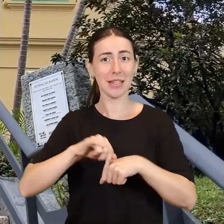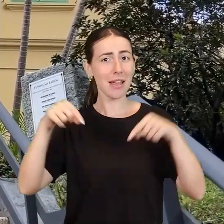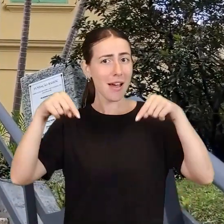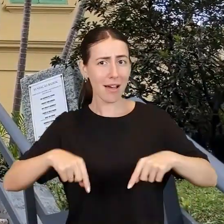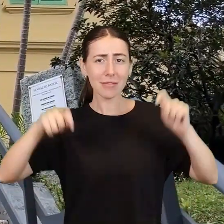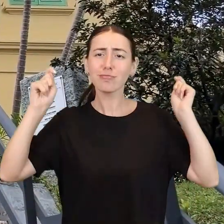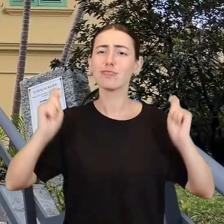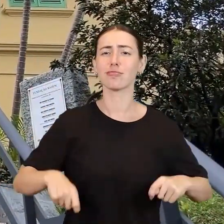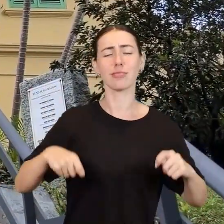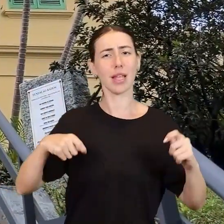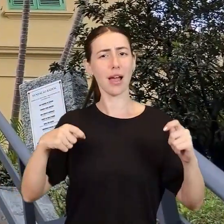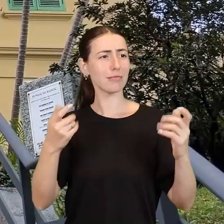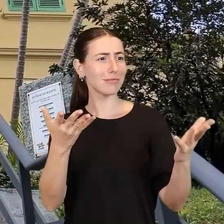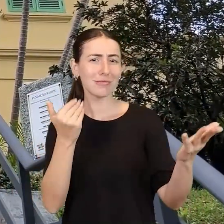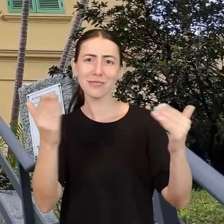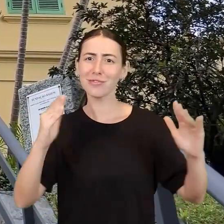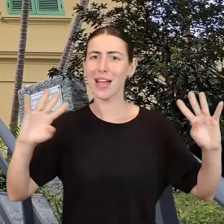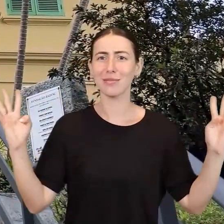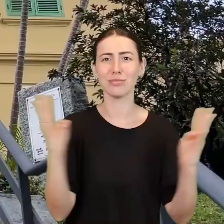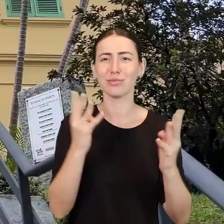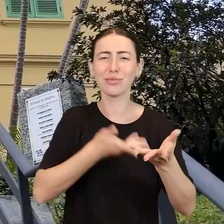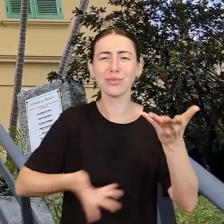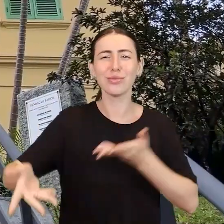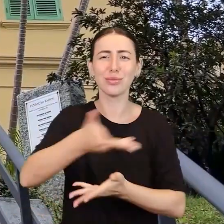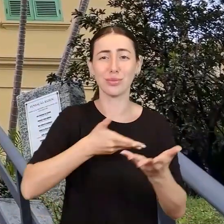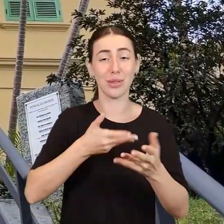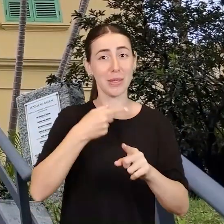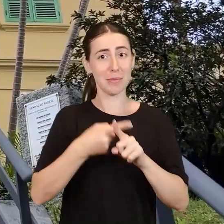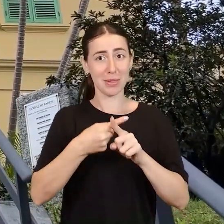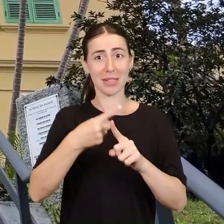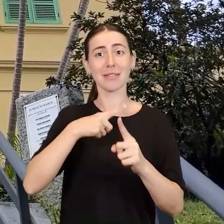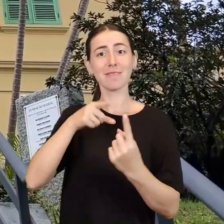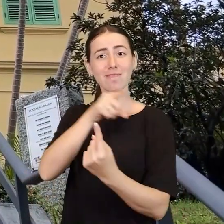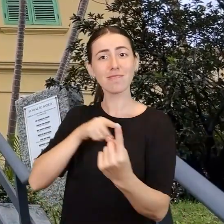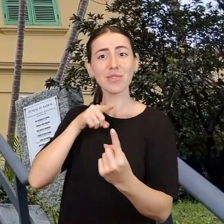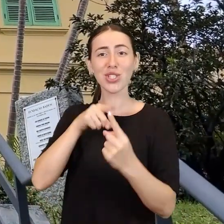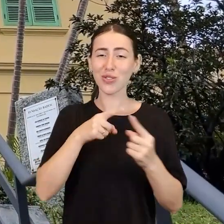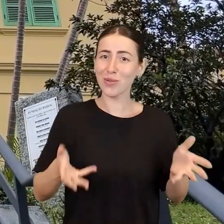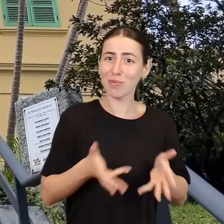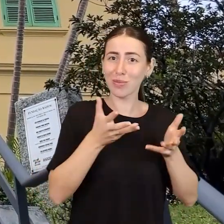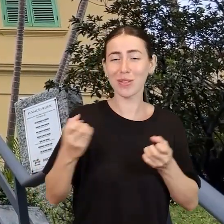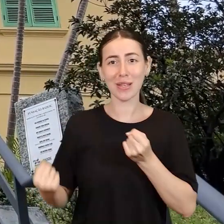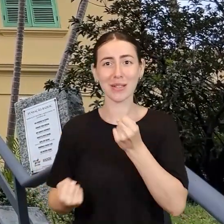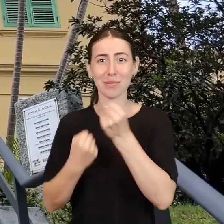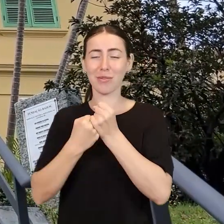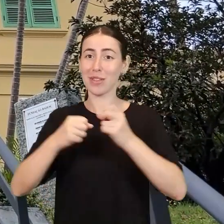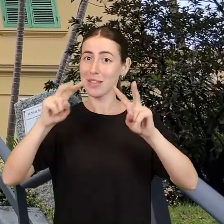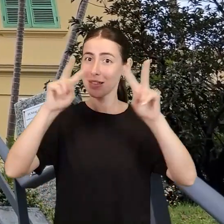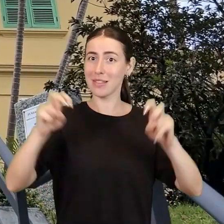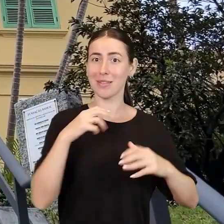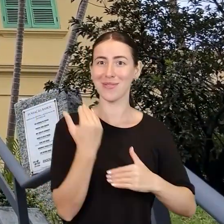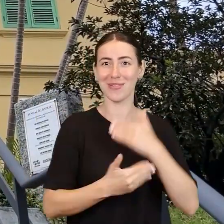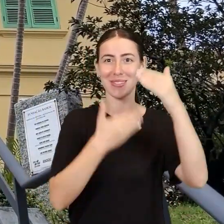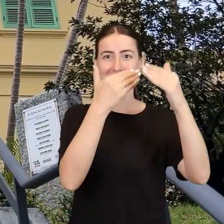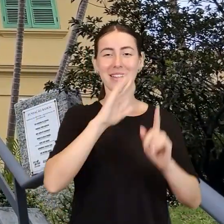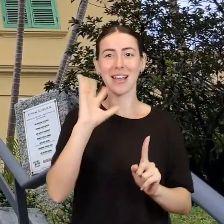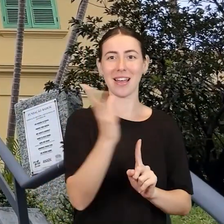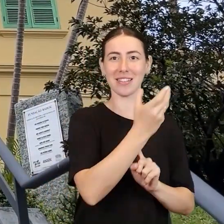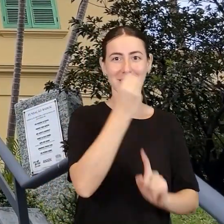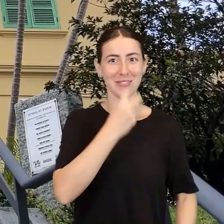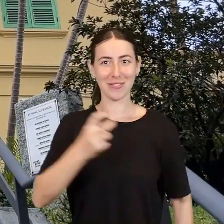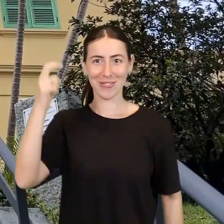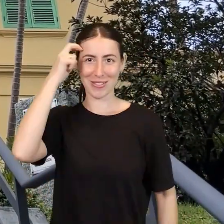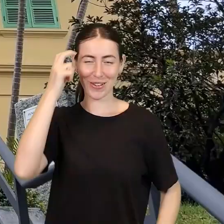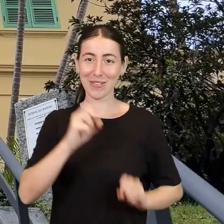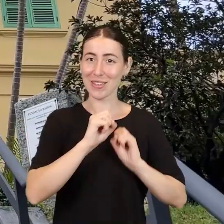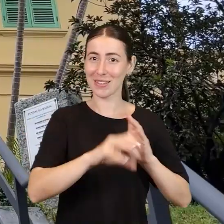tem se consolidado como um espaço de encontros e trocas. Sua finalidade é estimular, apoiar e promover o desenvolvimento